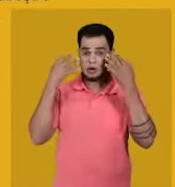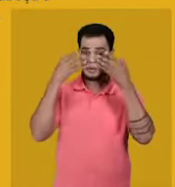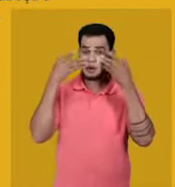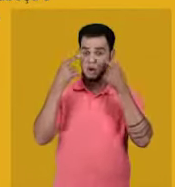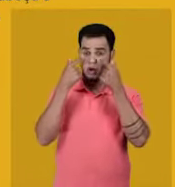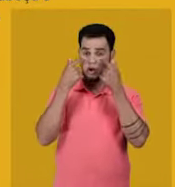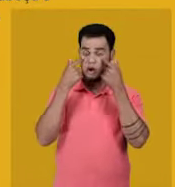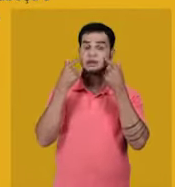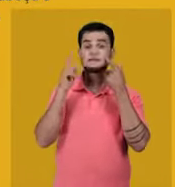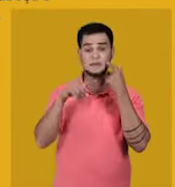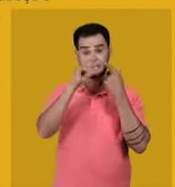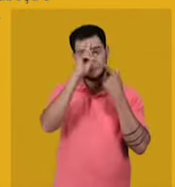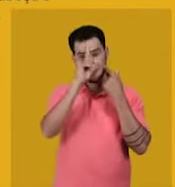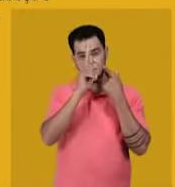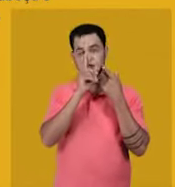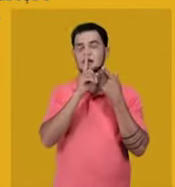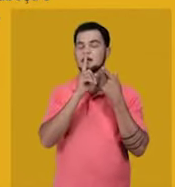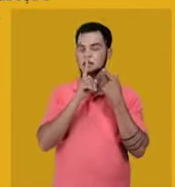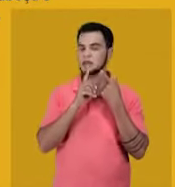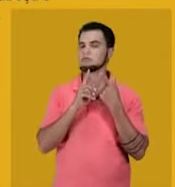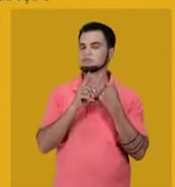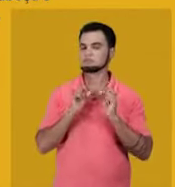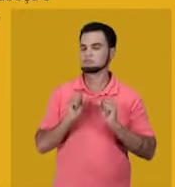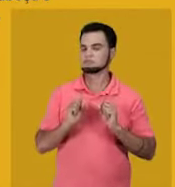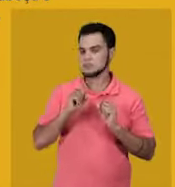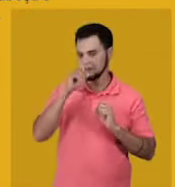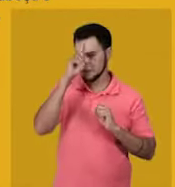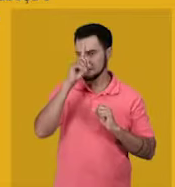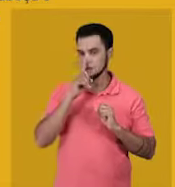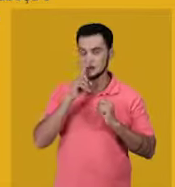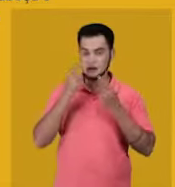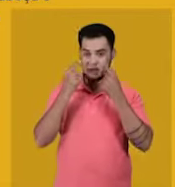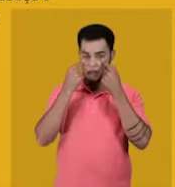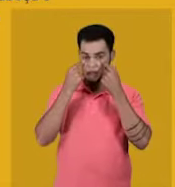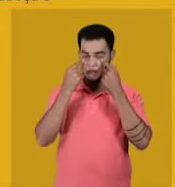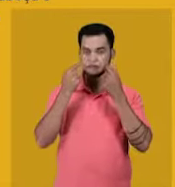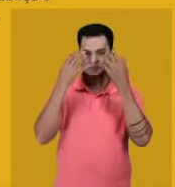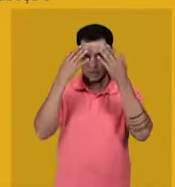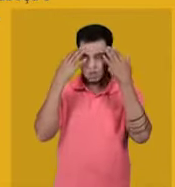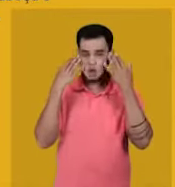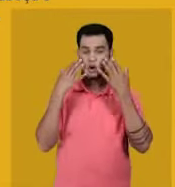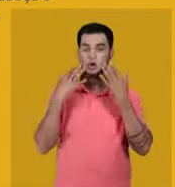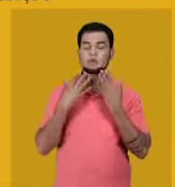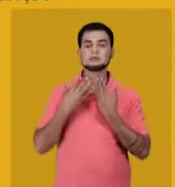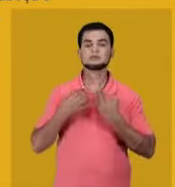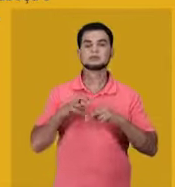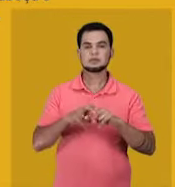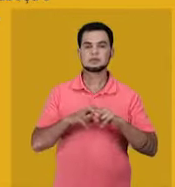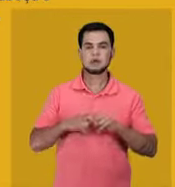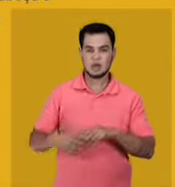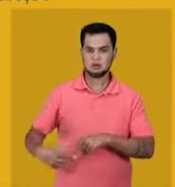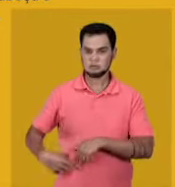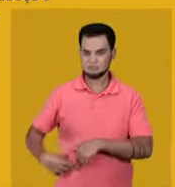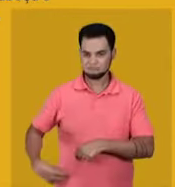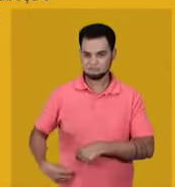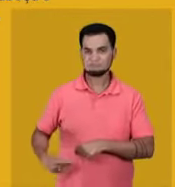com icterícia, né? Fica bem amarela devido ao comprometimento dos